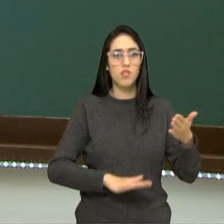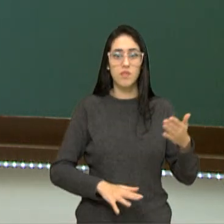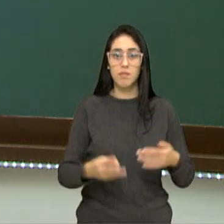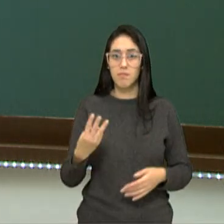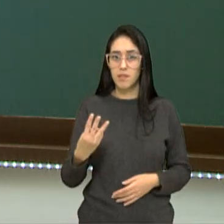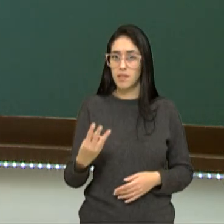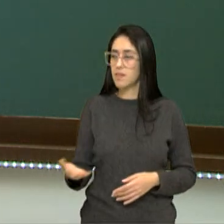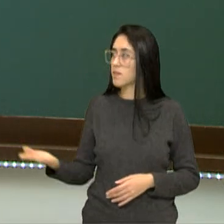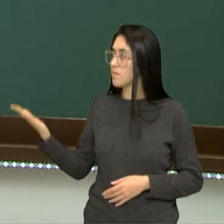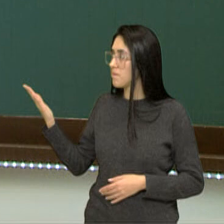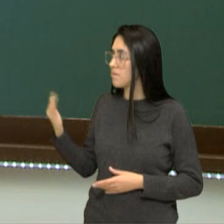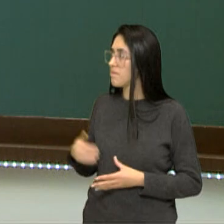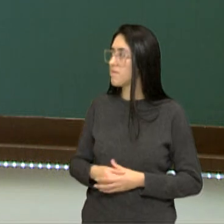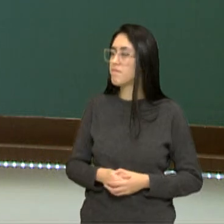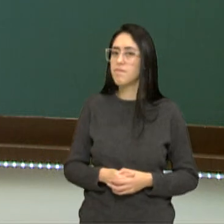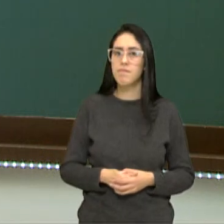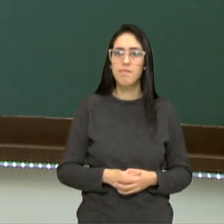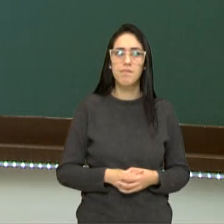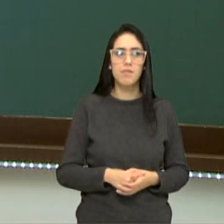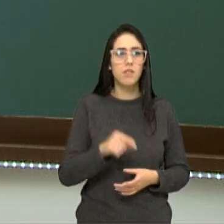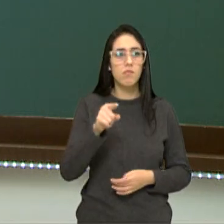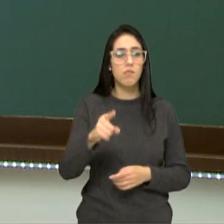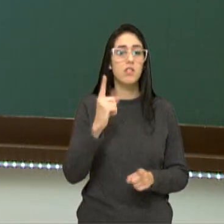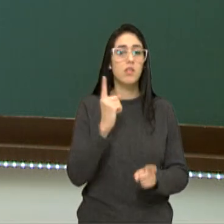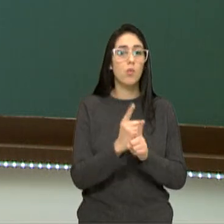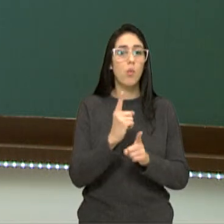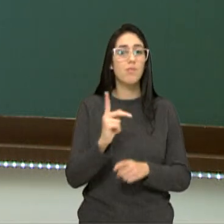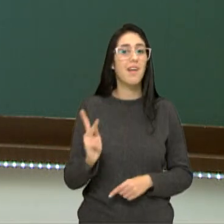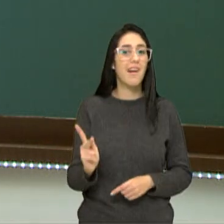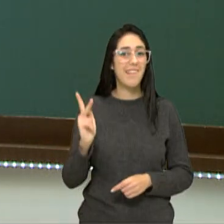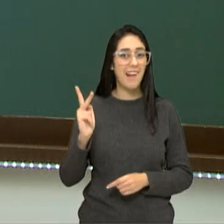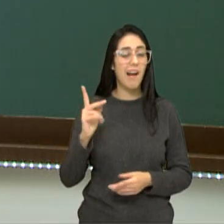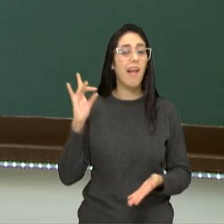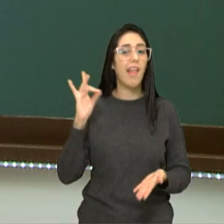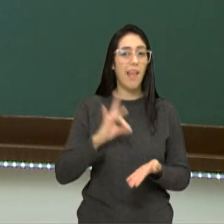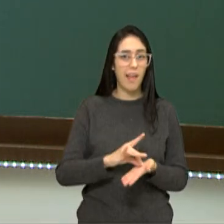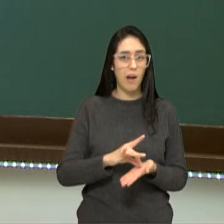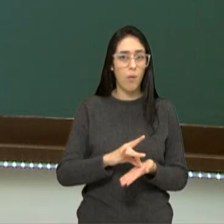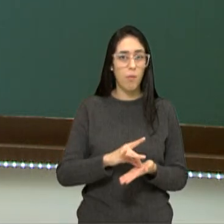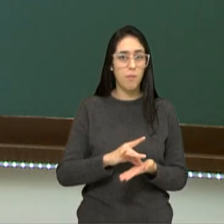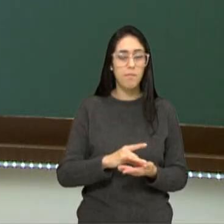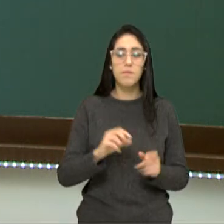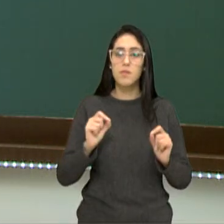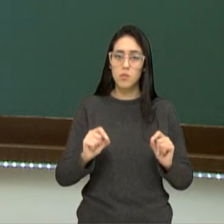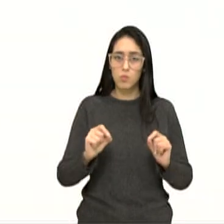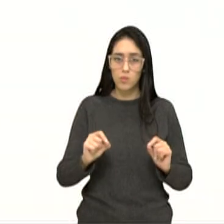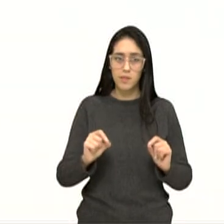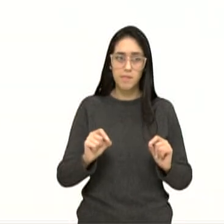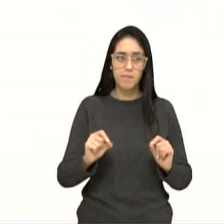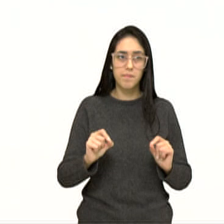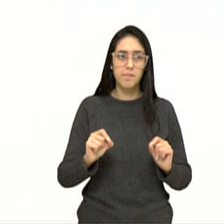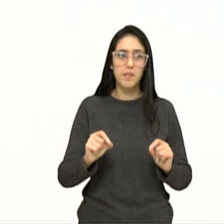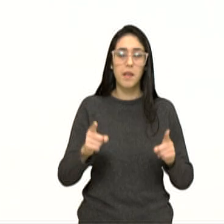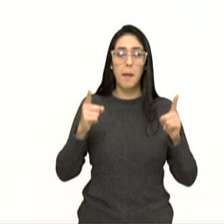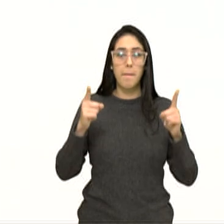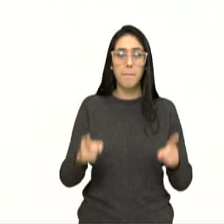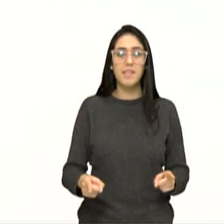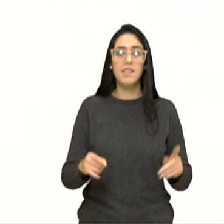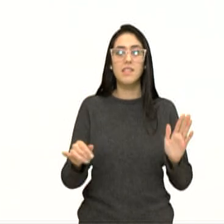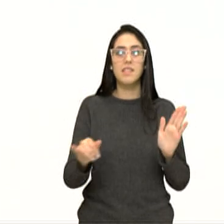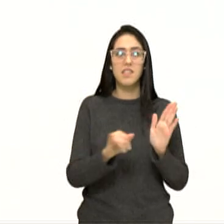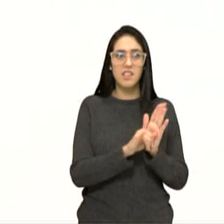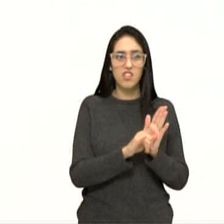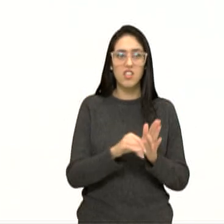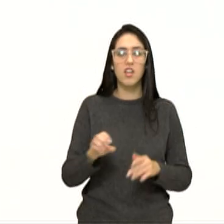pede. Determine K real para que ele tenha, ó, uma matriz identidade